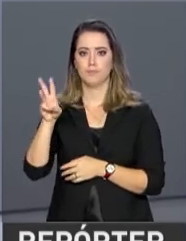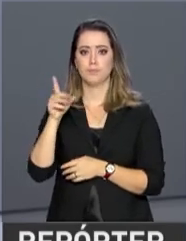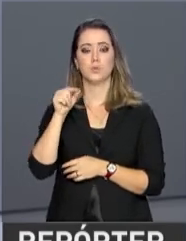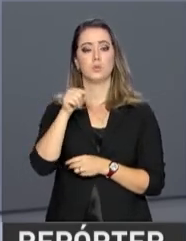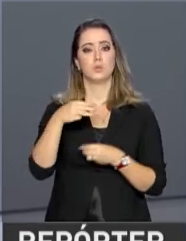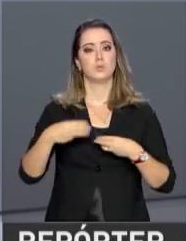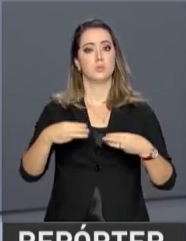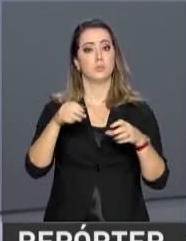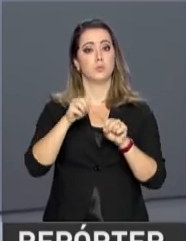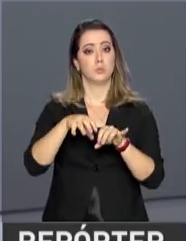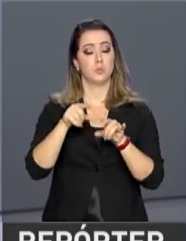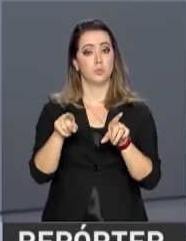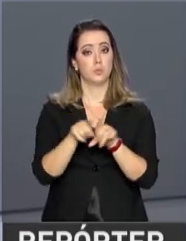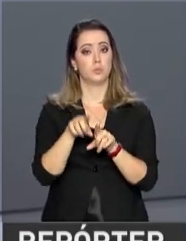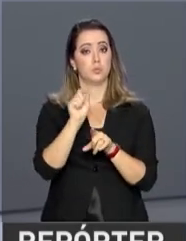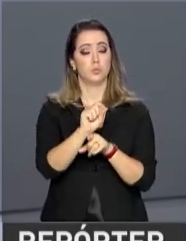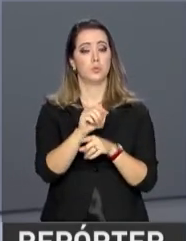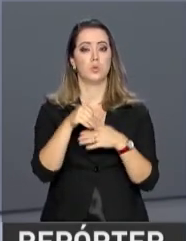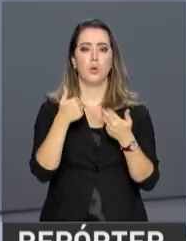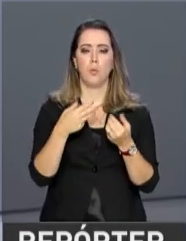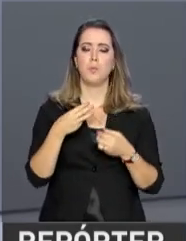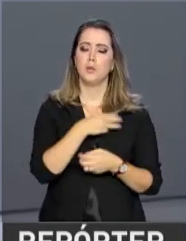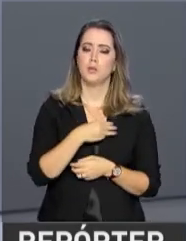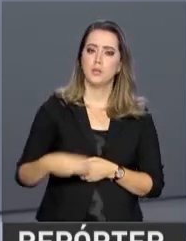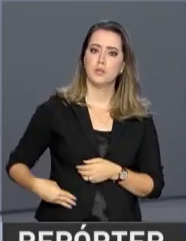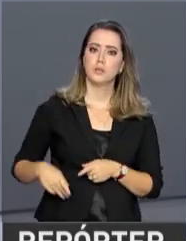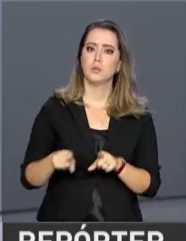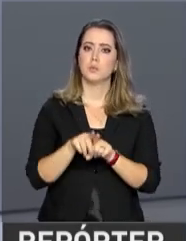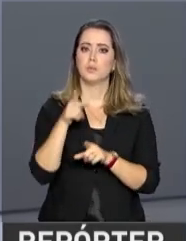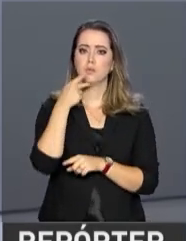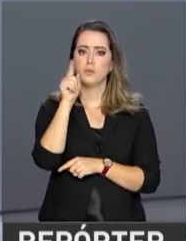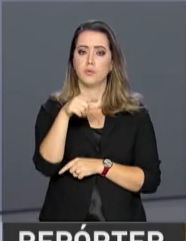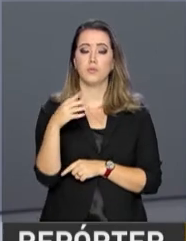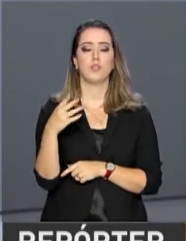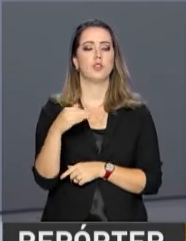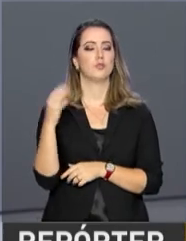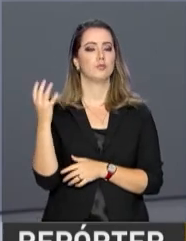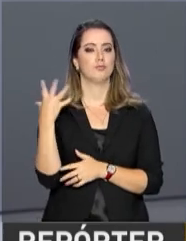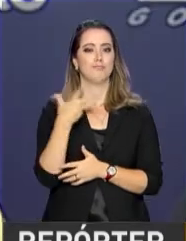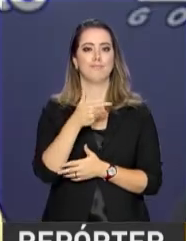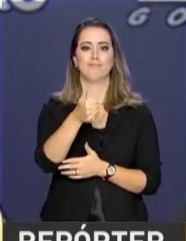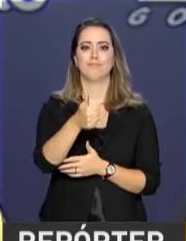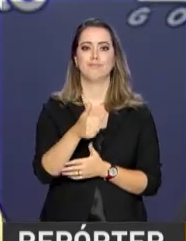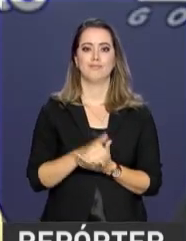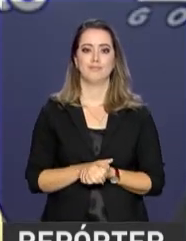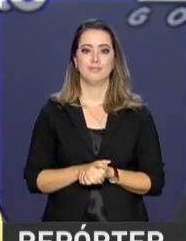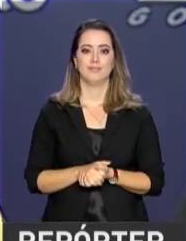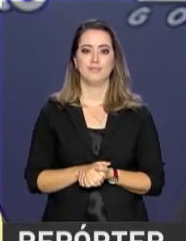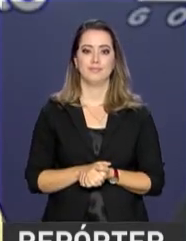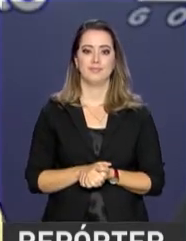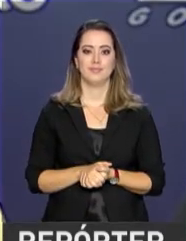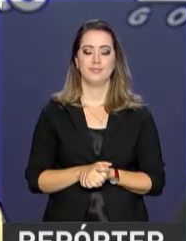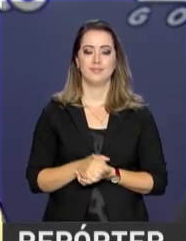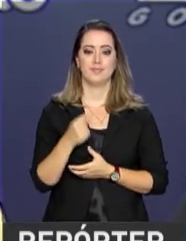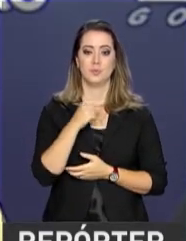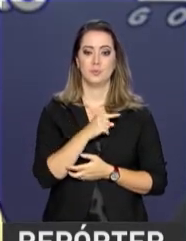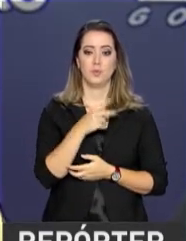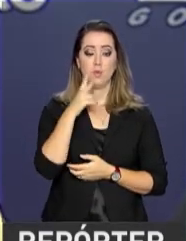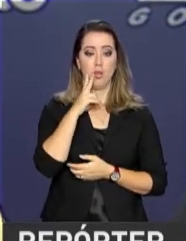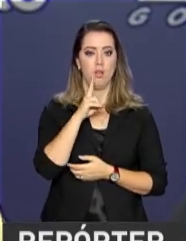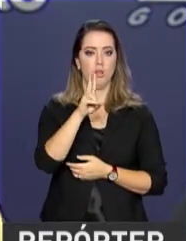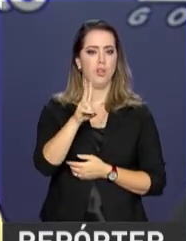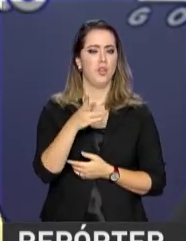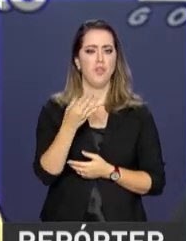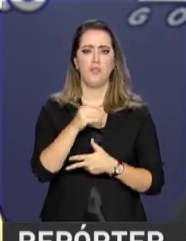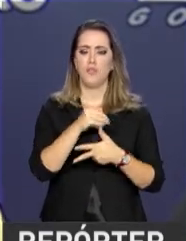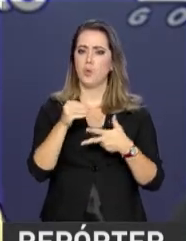participante o ministro da educação mendonça filho considerou o exame um sucesso classifiquei como é nem mais